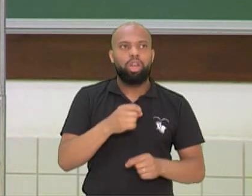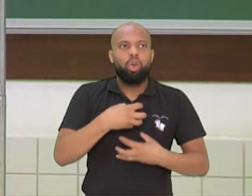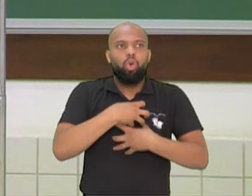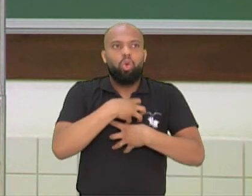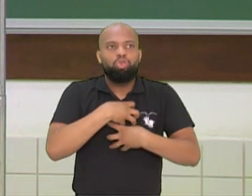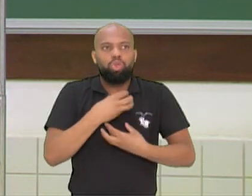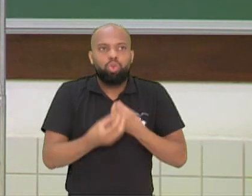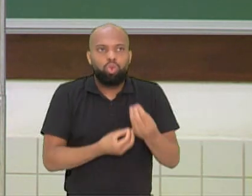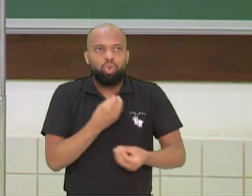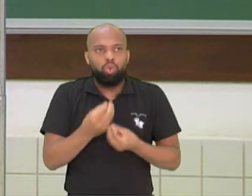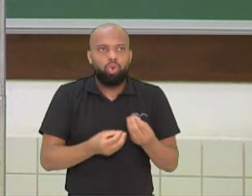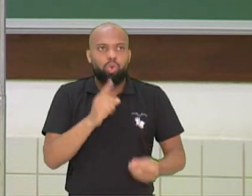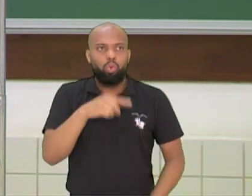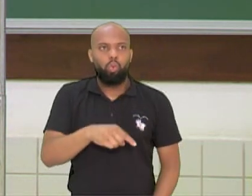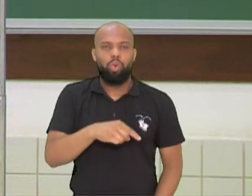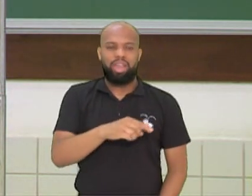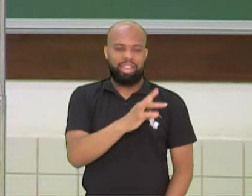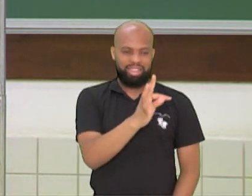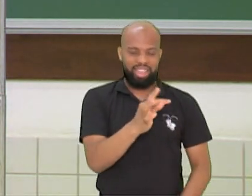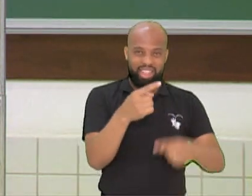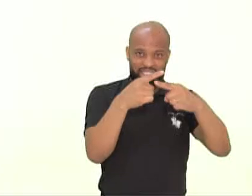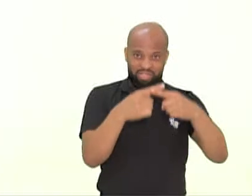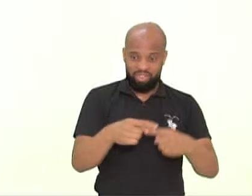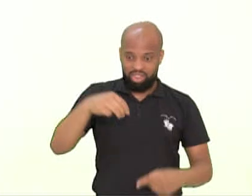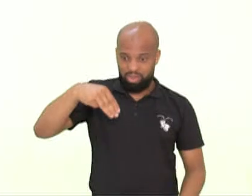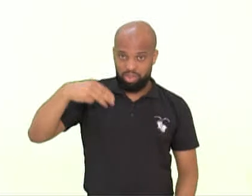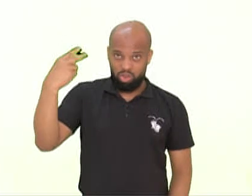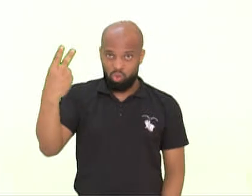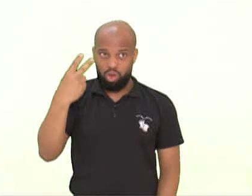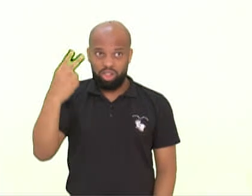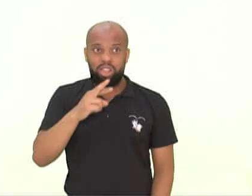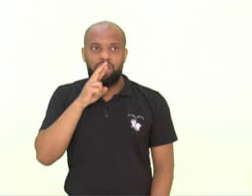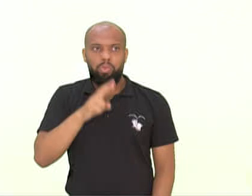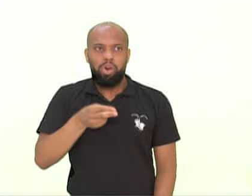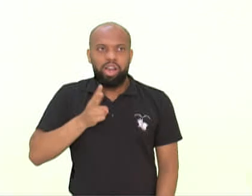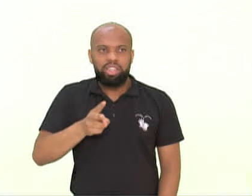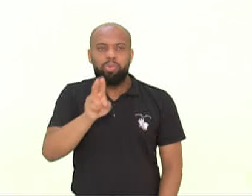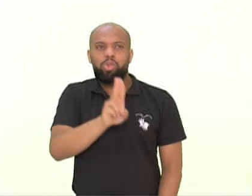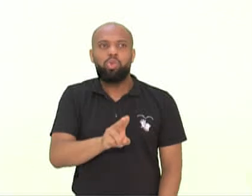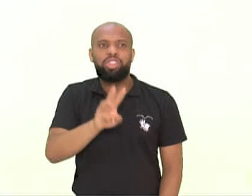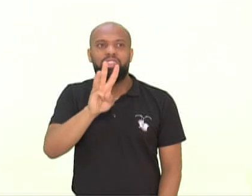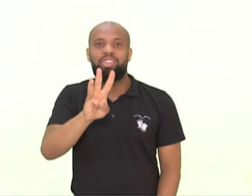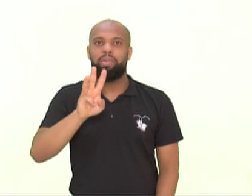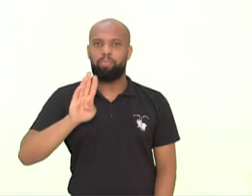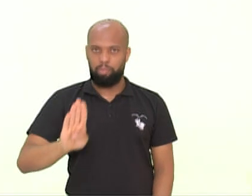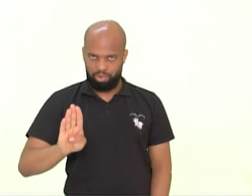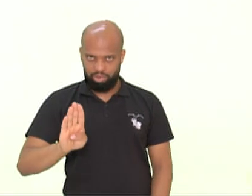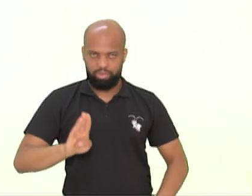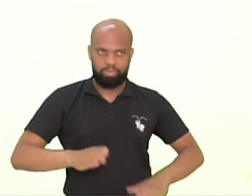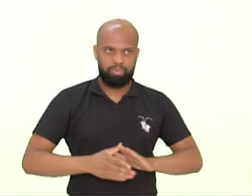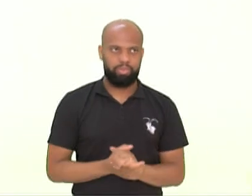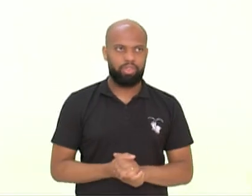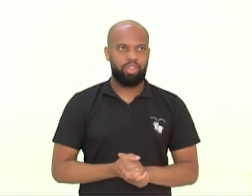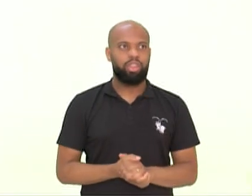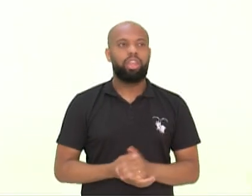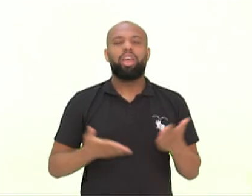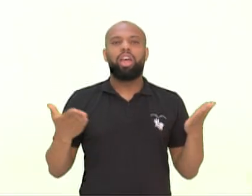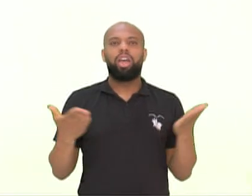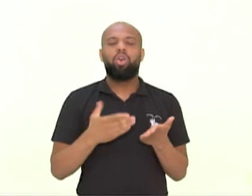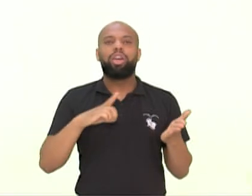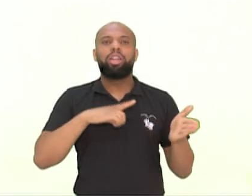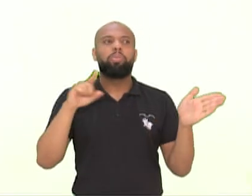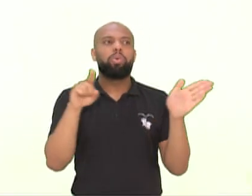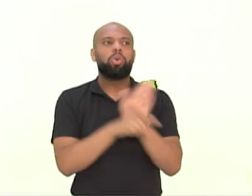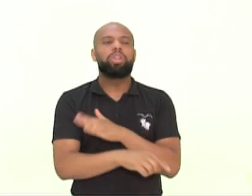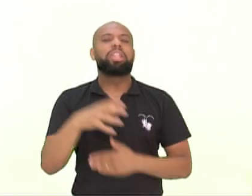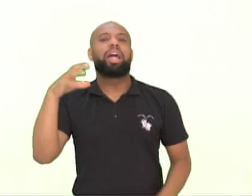metro quadrado é Weber. Então, o fluxo magnético é medido em Weber, ok? Gente,